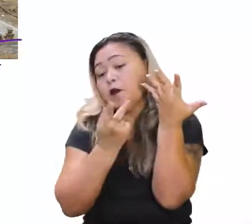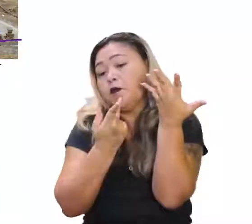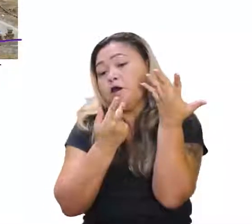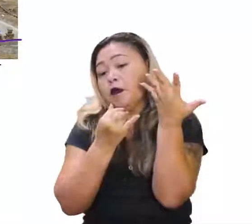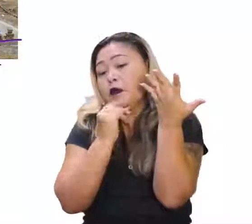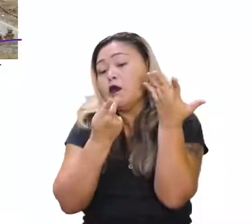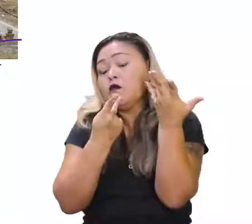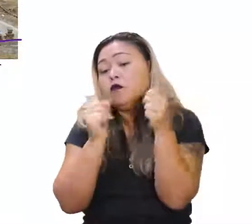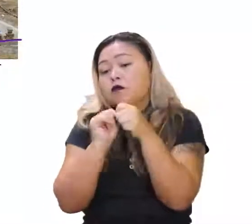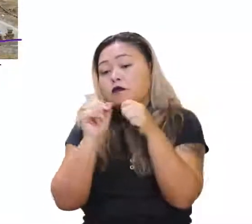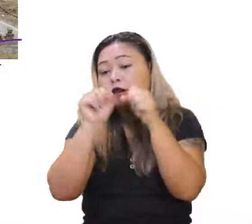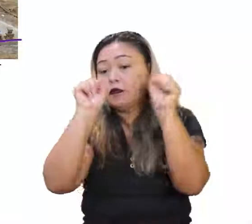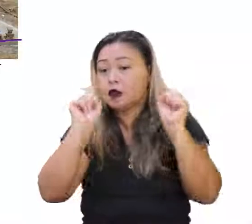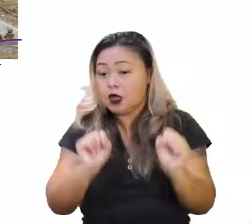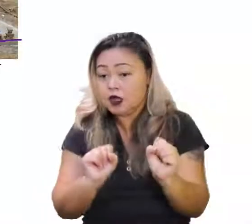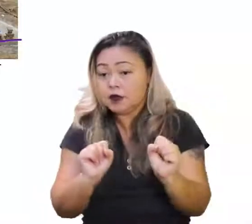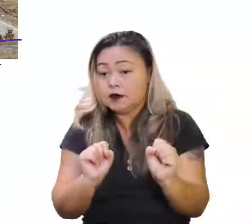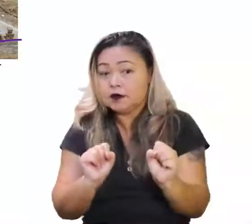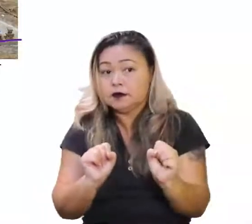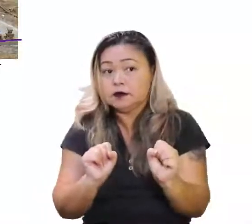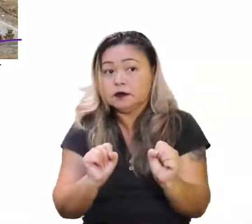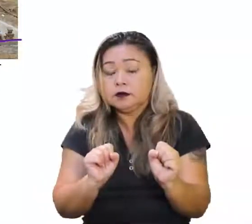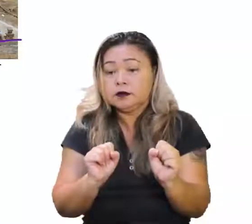vamos falar daqui a pouco sobre o sistema de